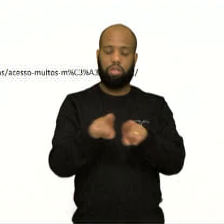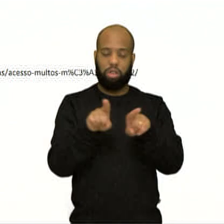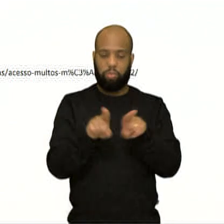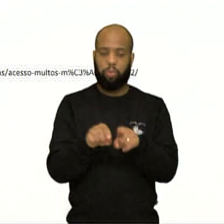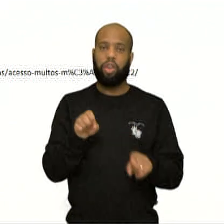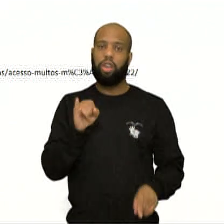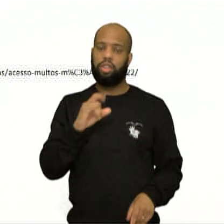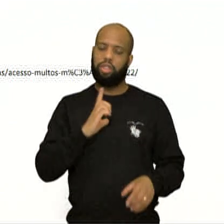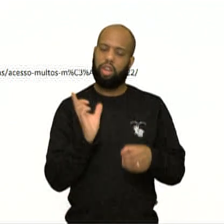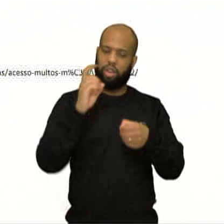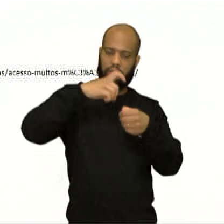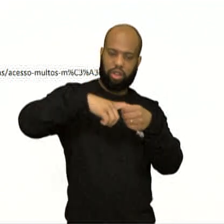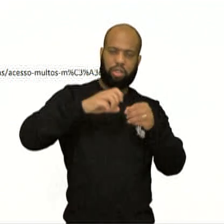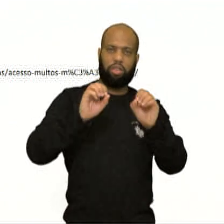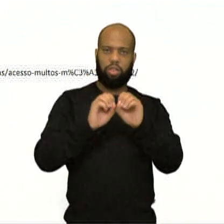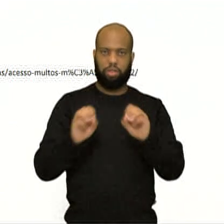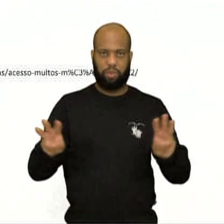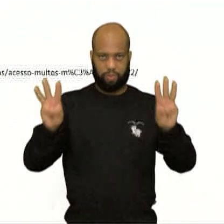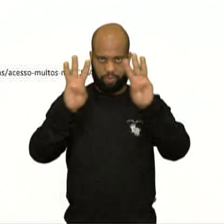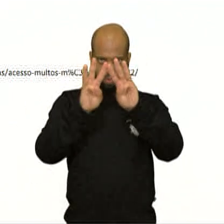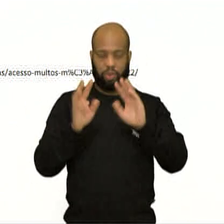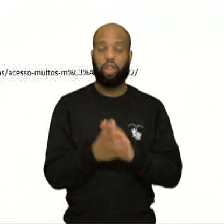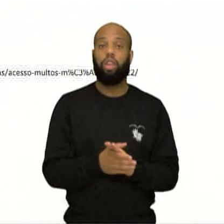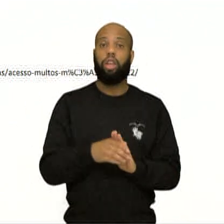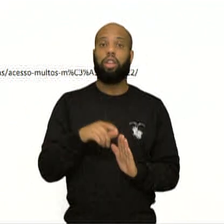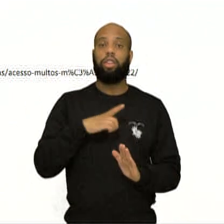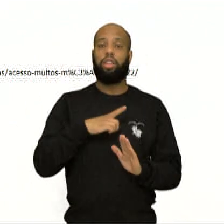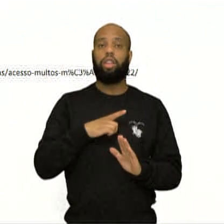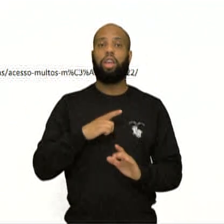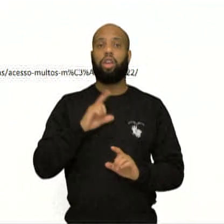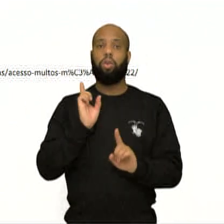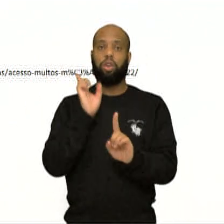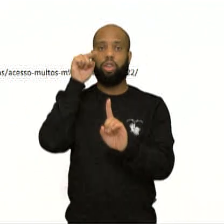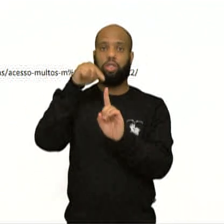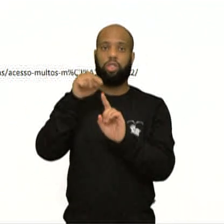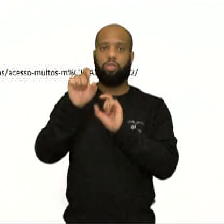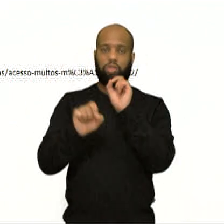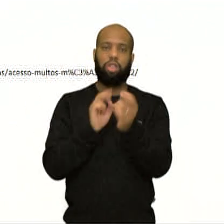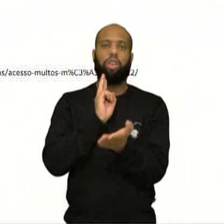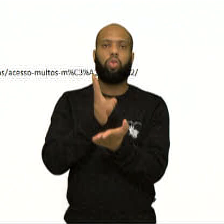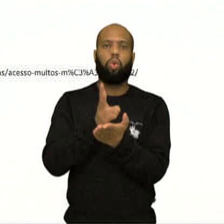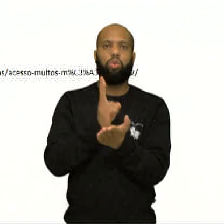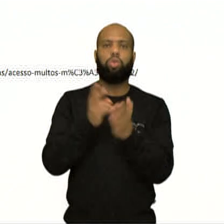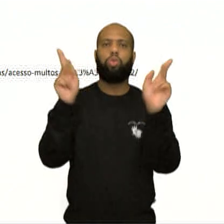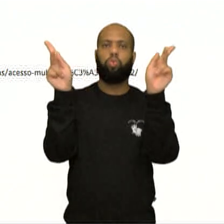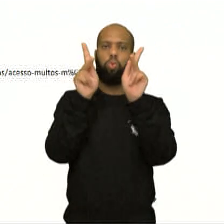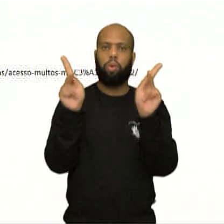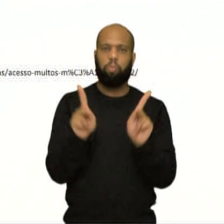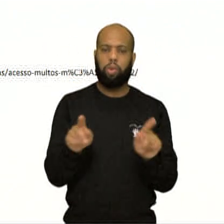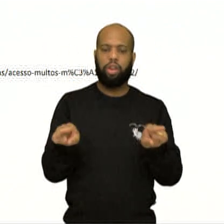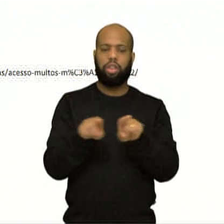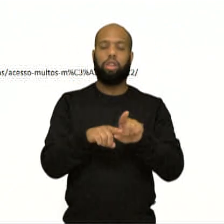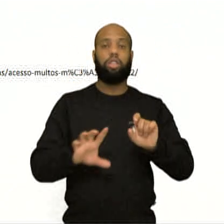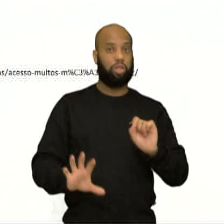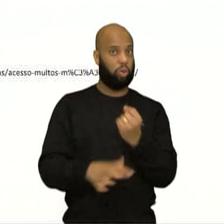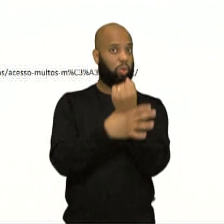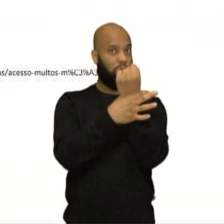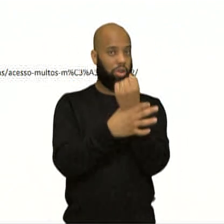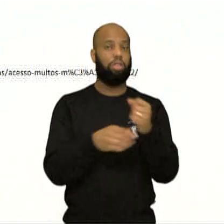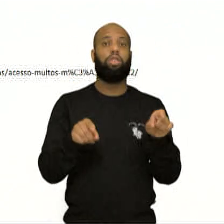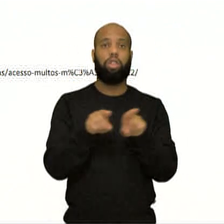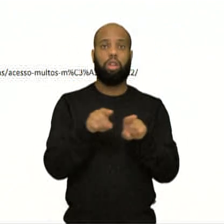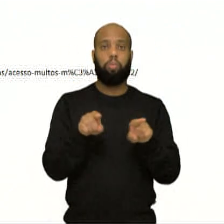essa organização. E o maior objetivo é manter a paz, a segurança nacional, por